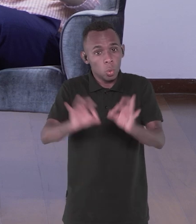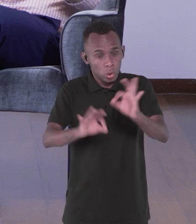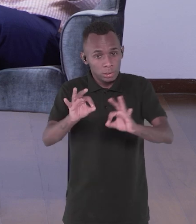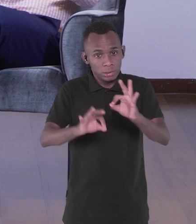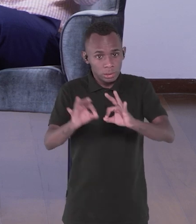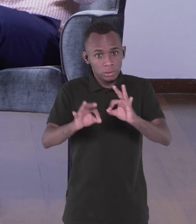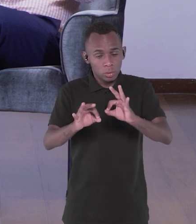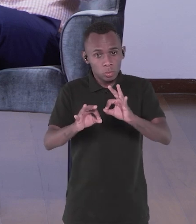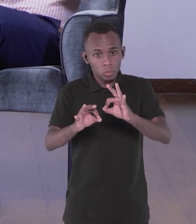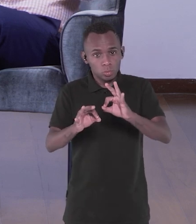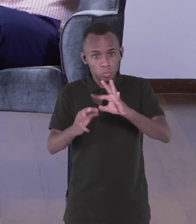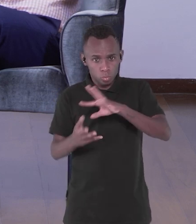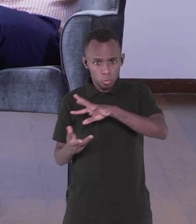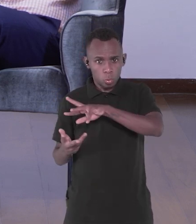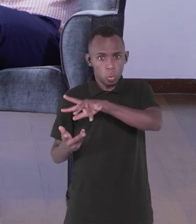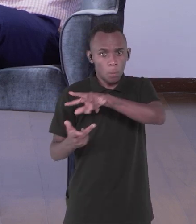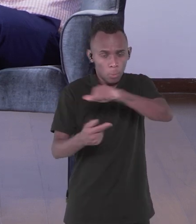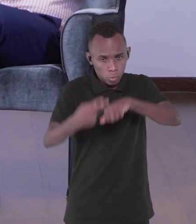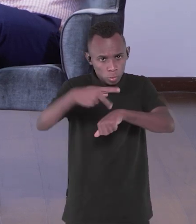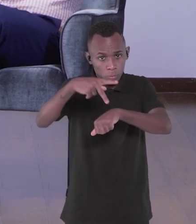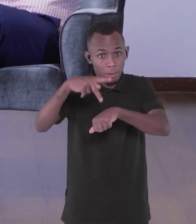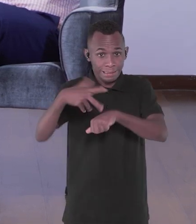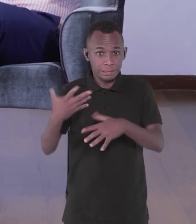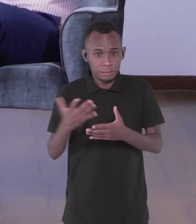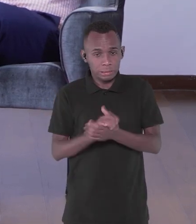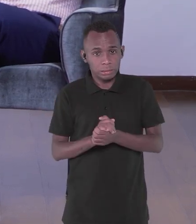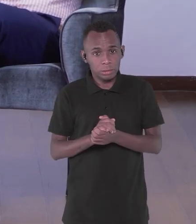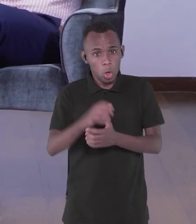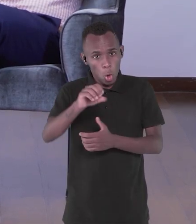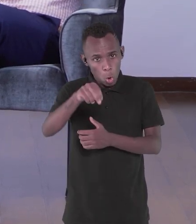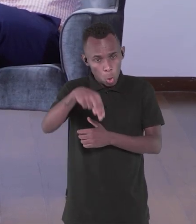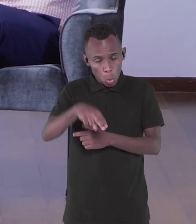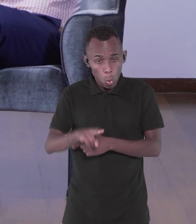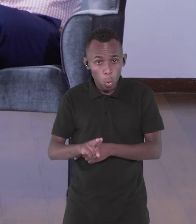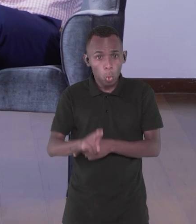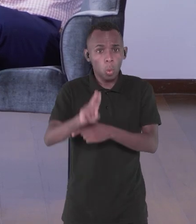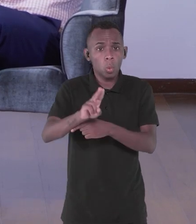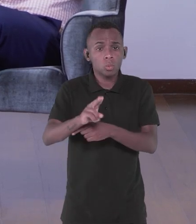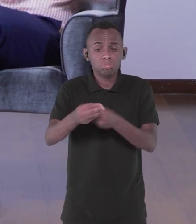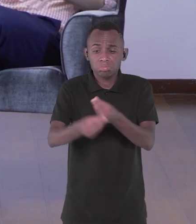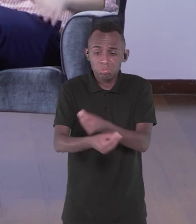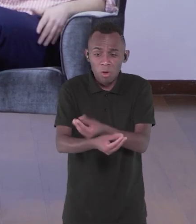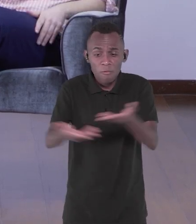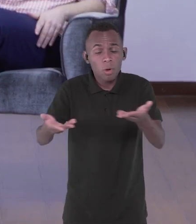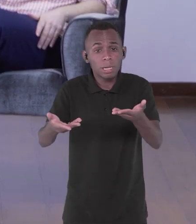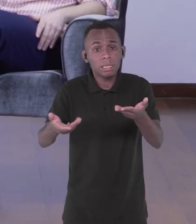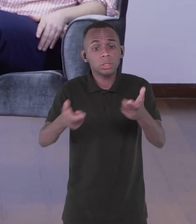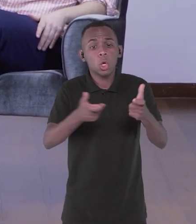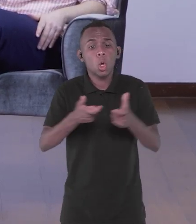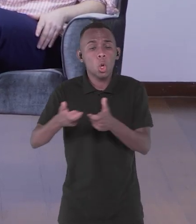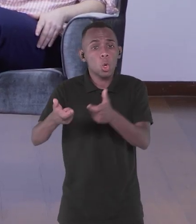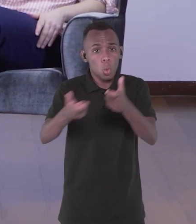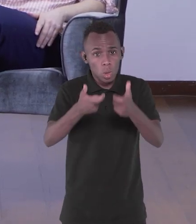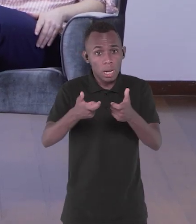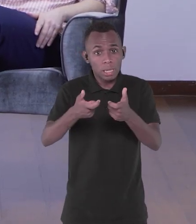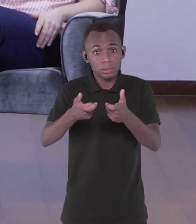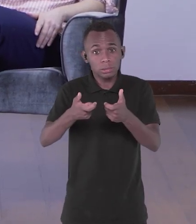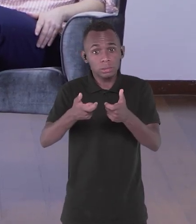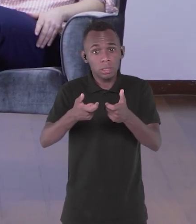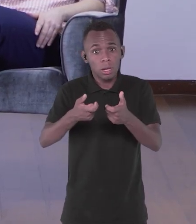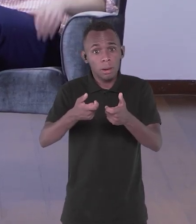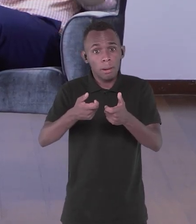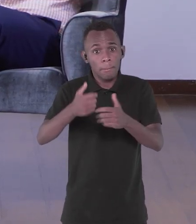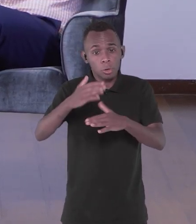nada disso, mas a ONU fornece espaços para que a imprensa internacional possa ter justamente os seus escritórios ali